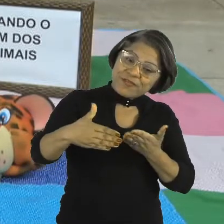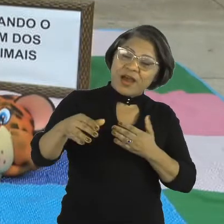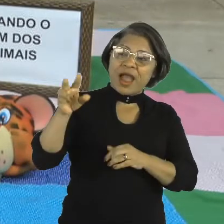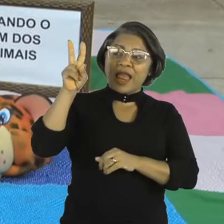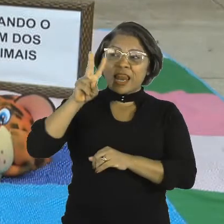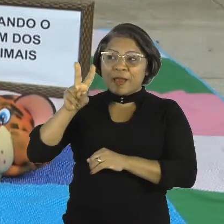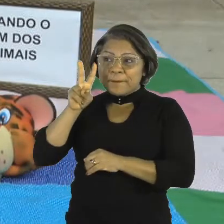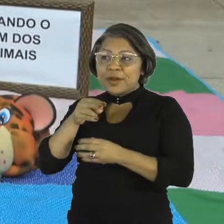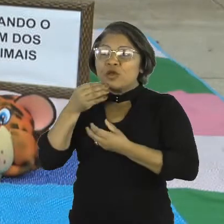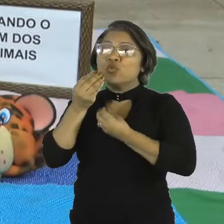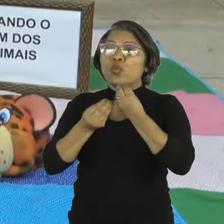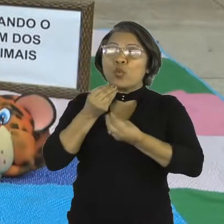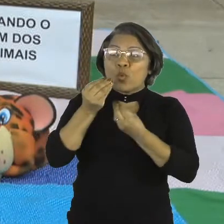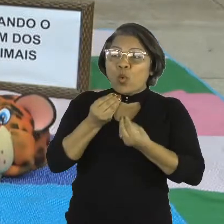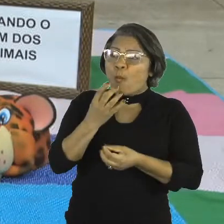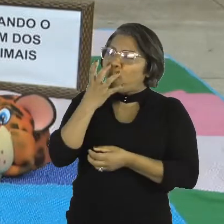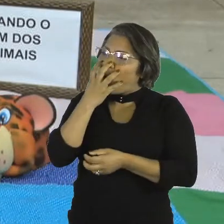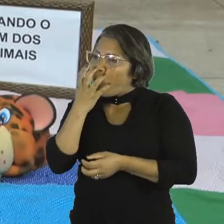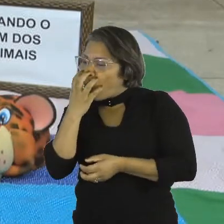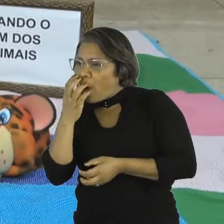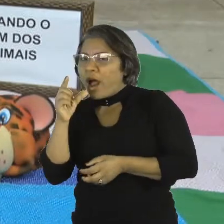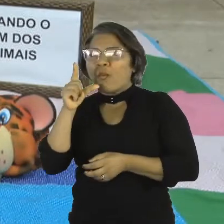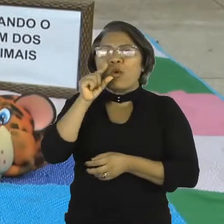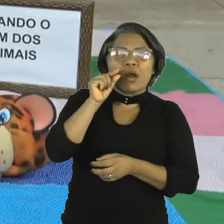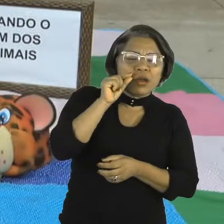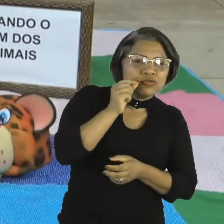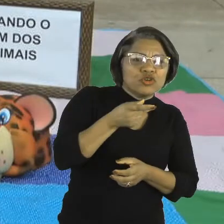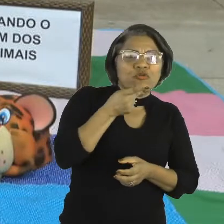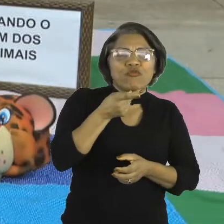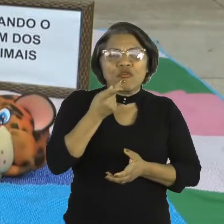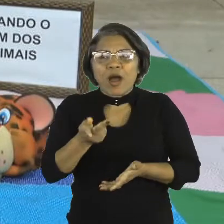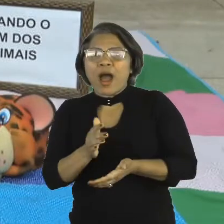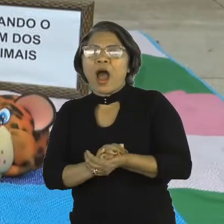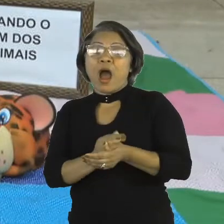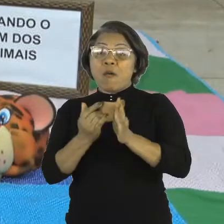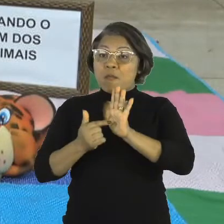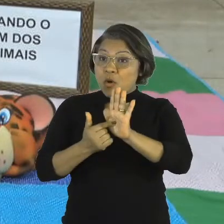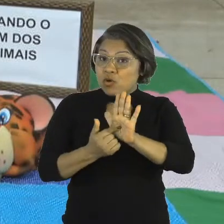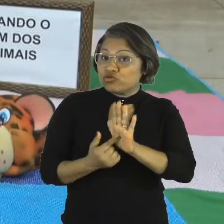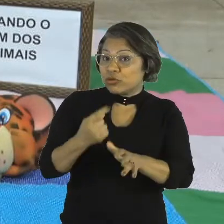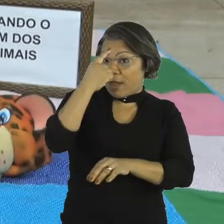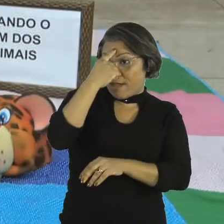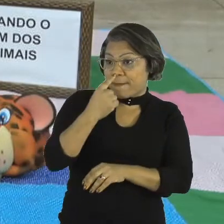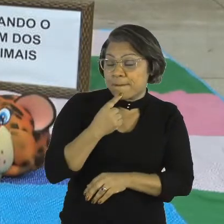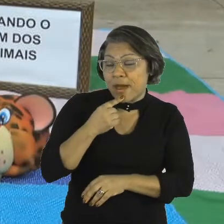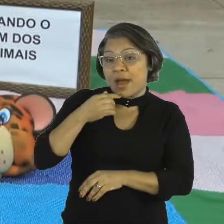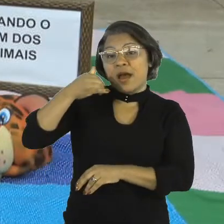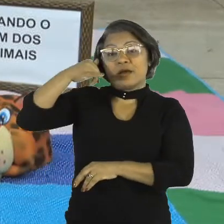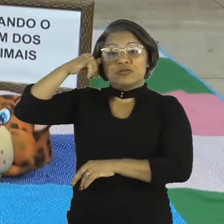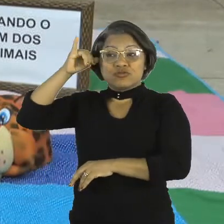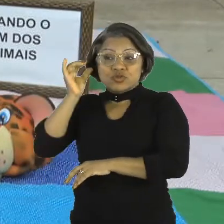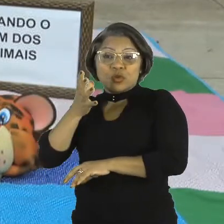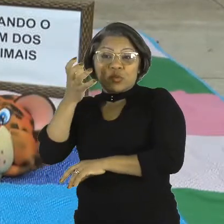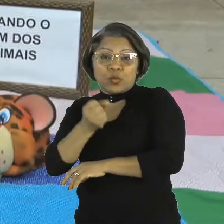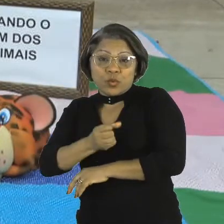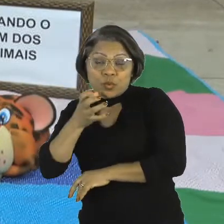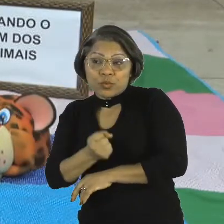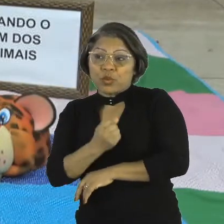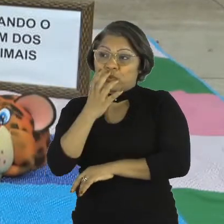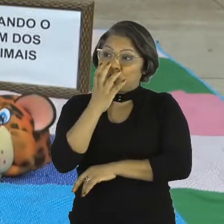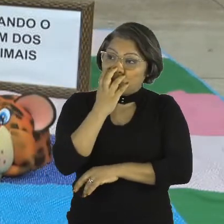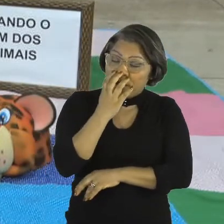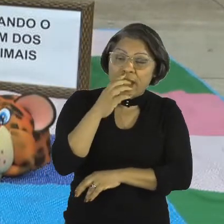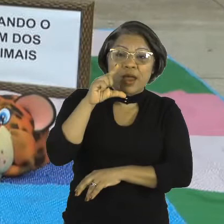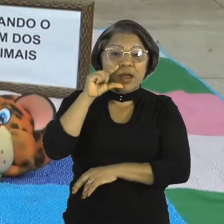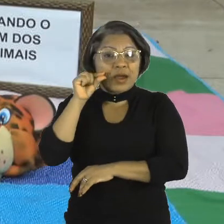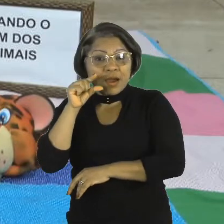estar pesquisando algumas imagens, a imagem da vaca, a imagem do cachorro, a imagem do gato,